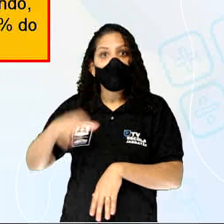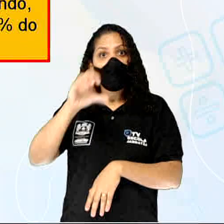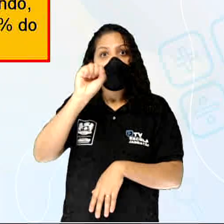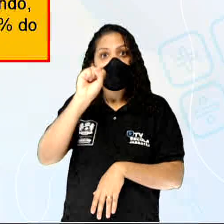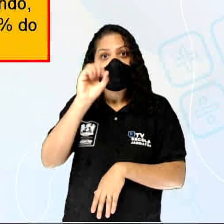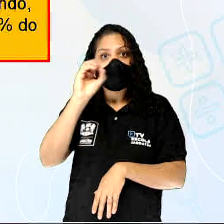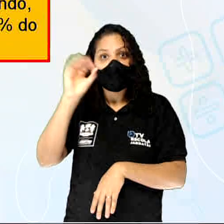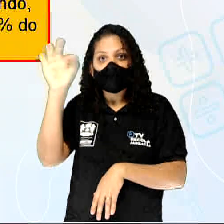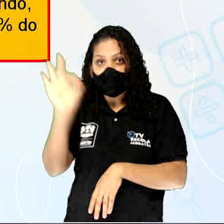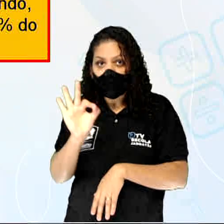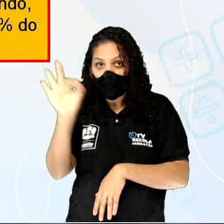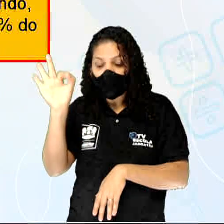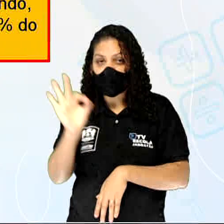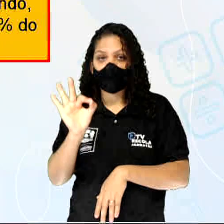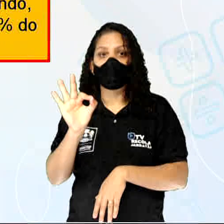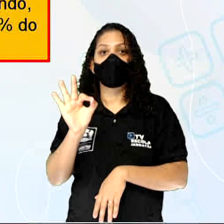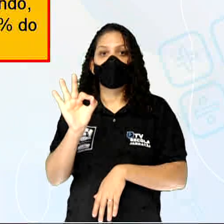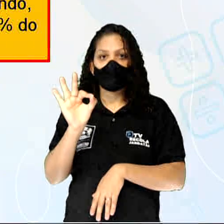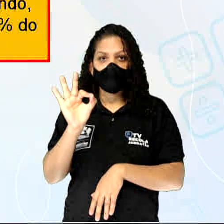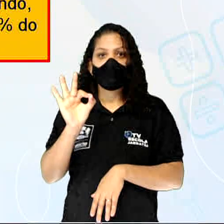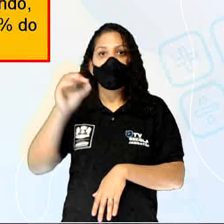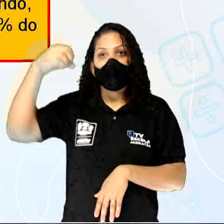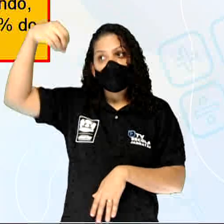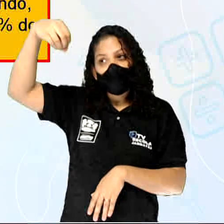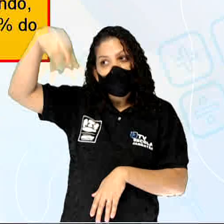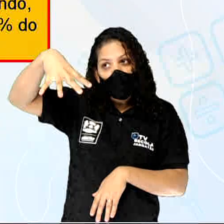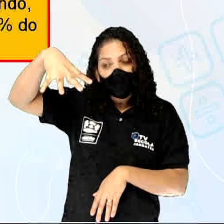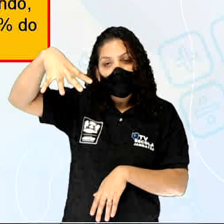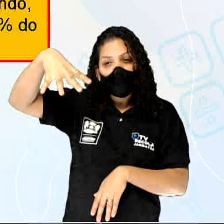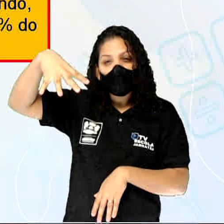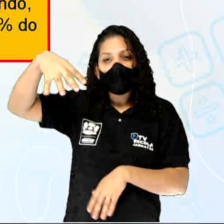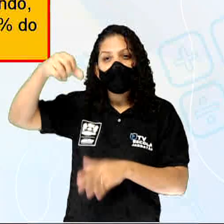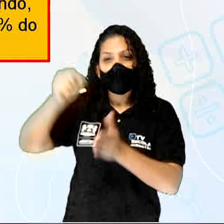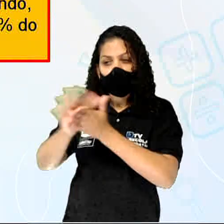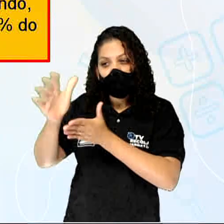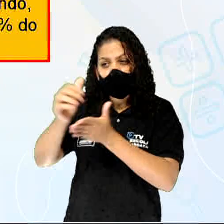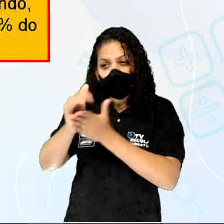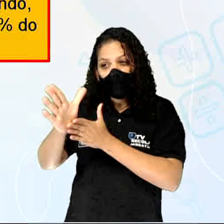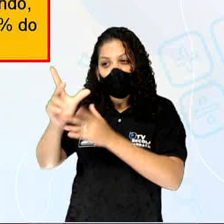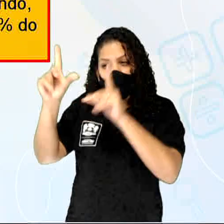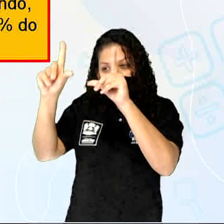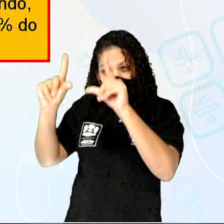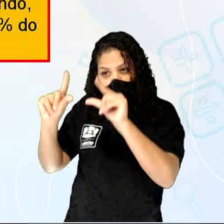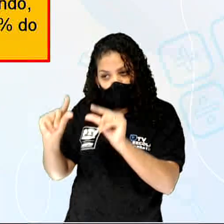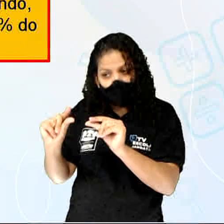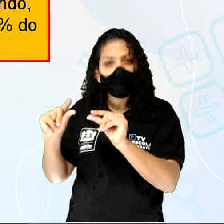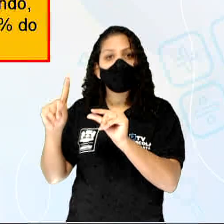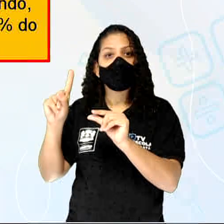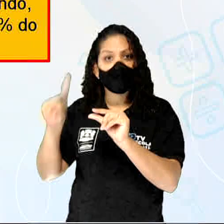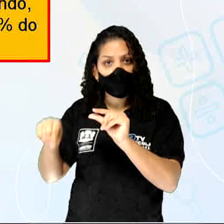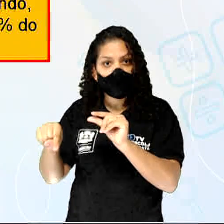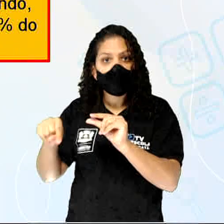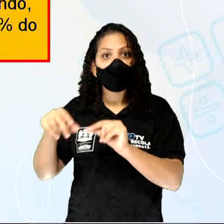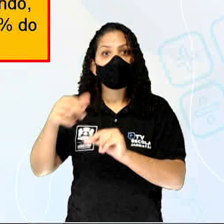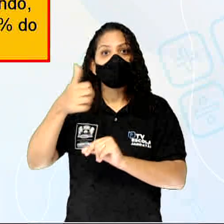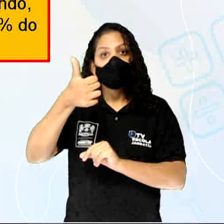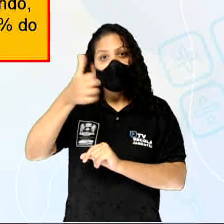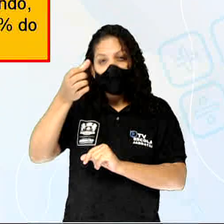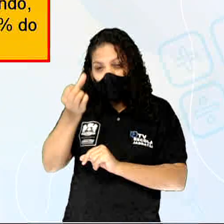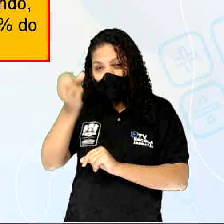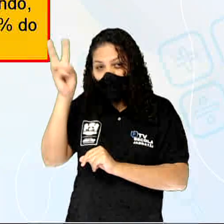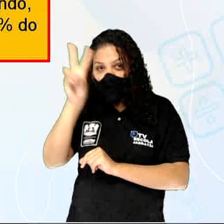de baixo consumo, 16 vezes mais do que o restante dos países do